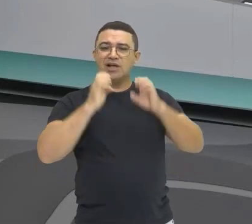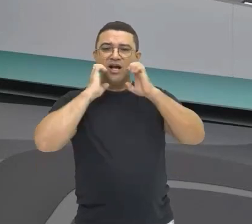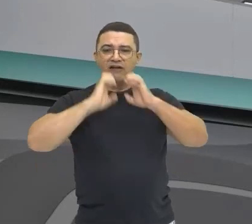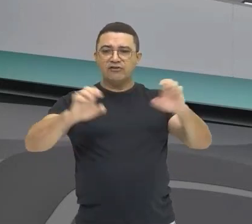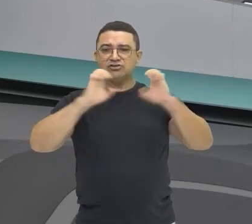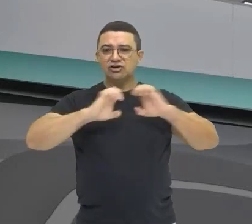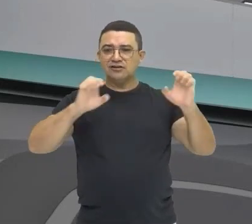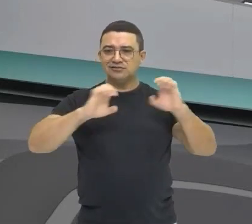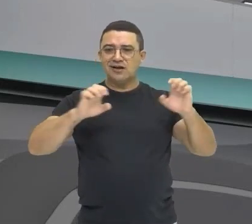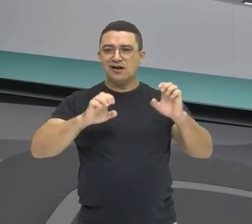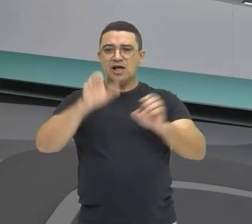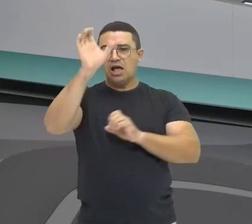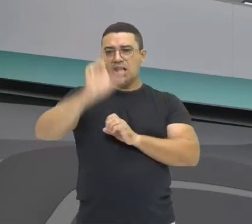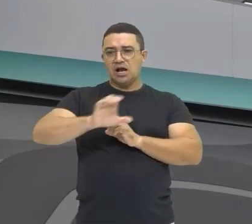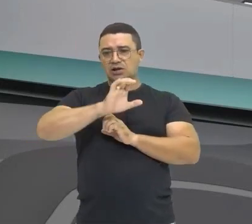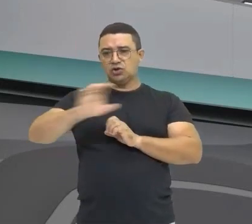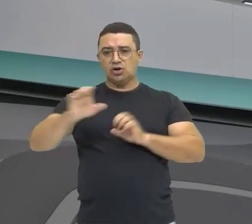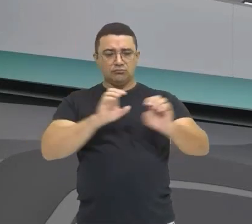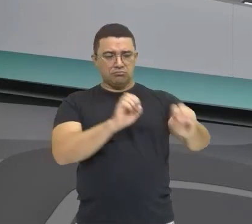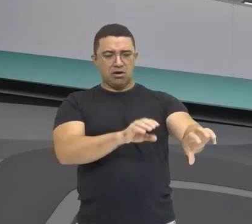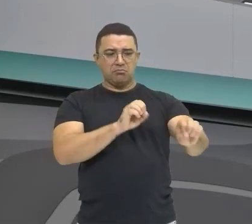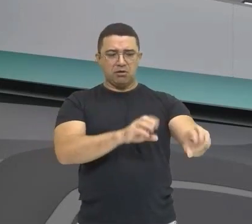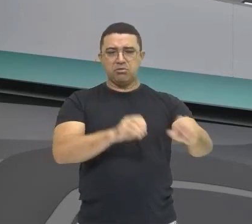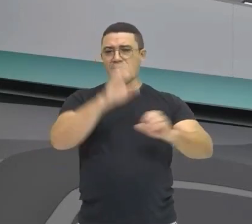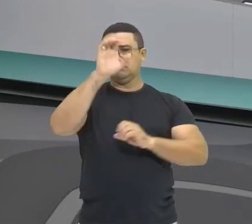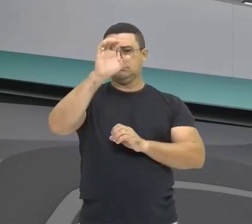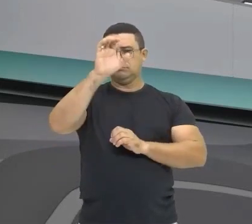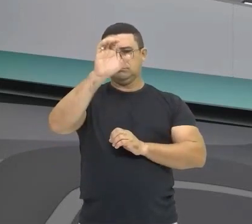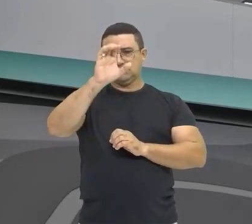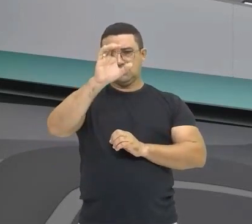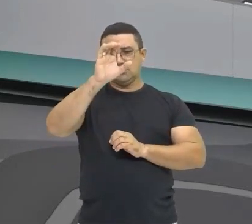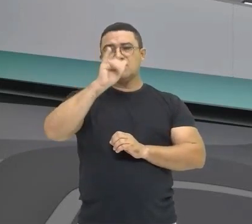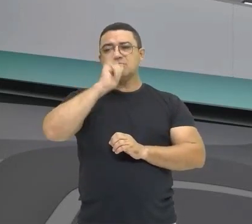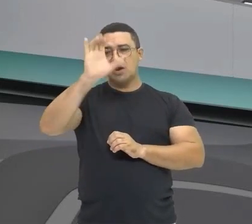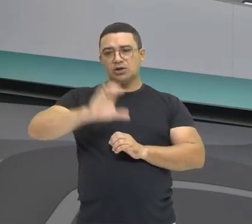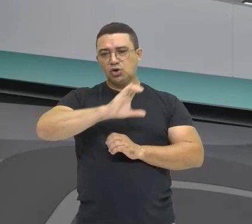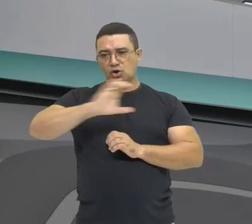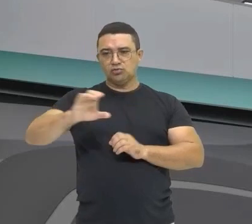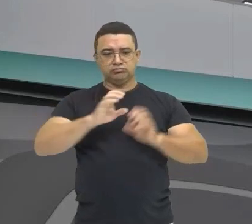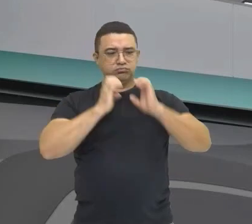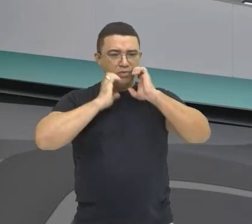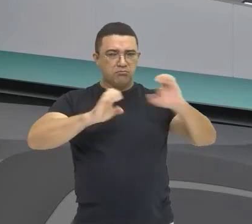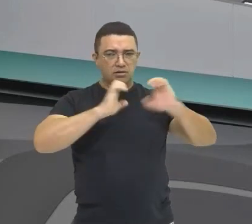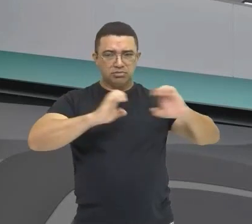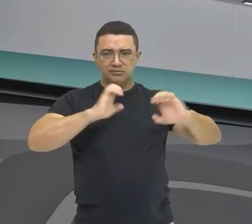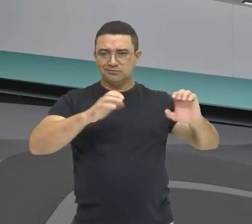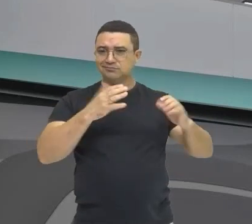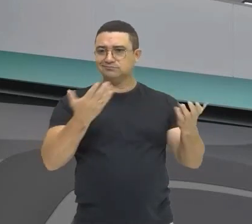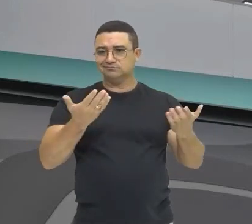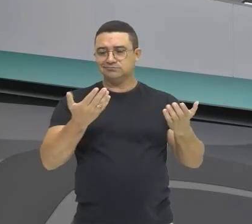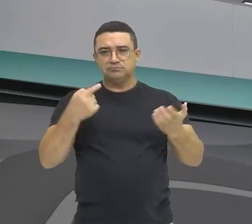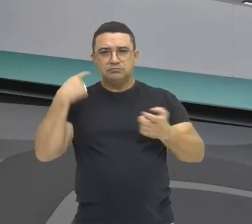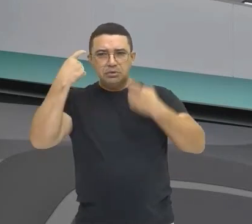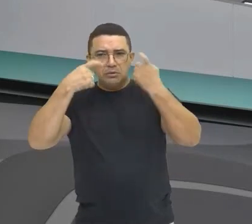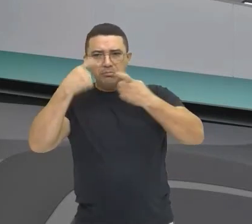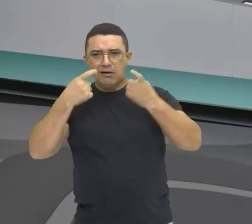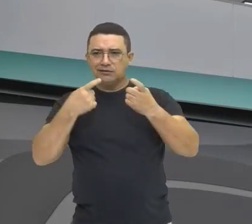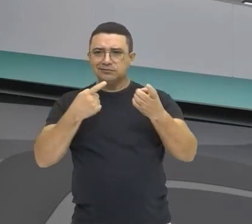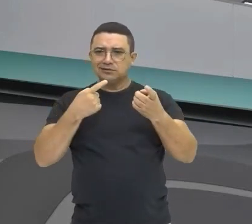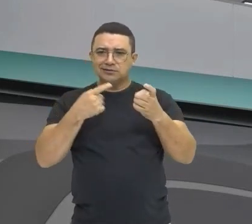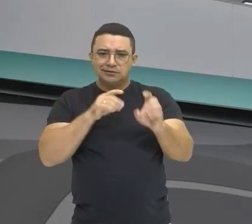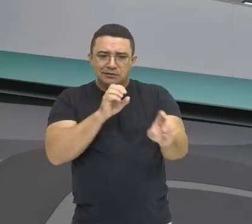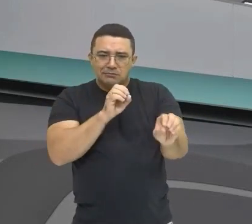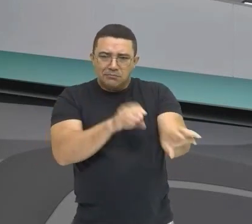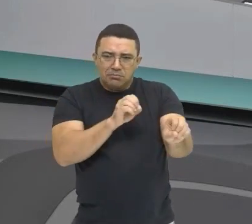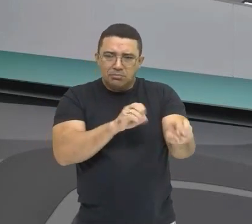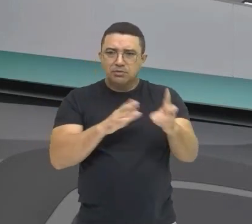ao cristianismo. Porque nós vamos ver no outro momento do quinhentismo que tem a literatura jesuítica. Mas Pero